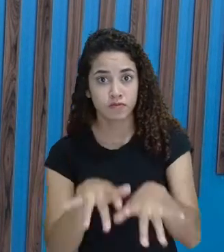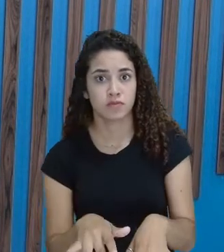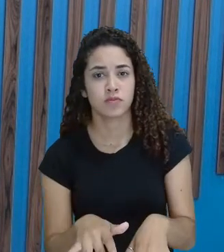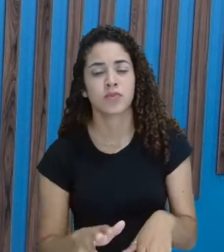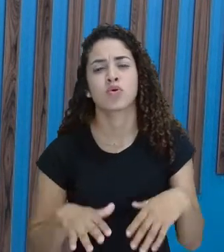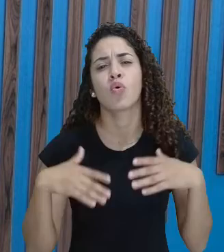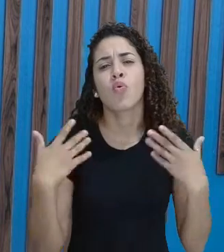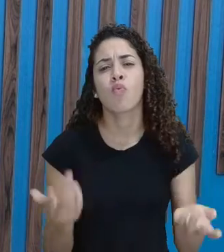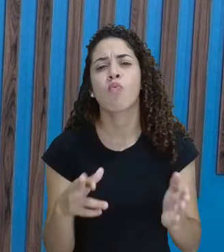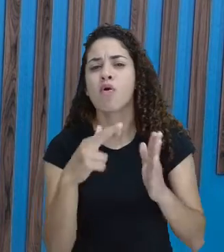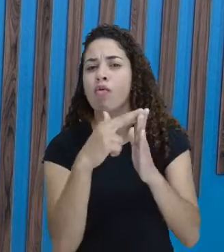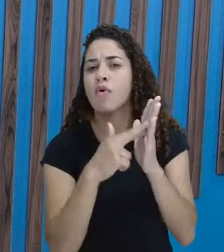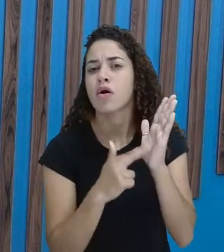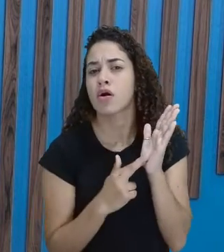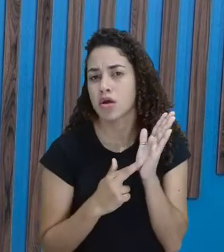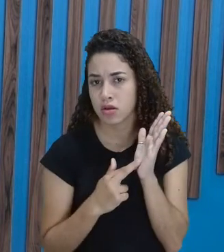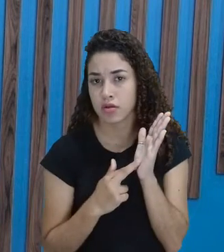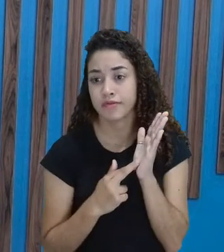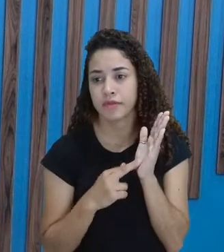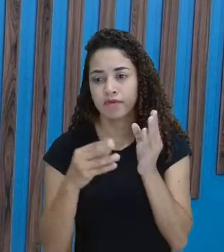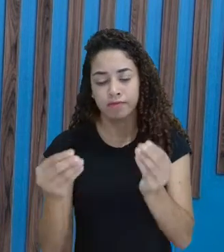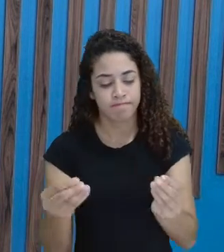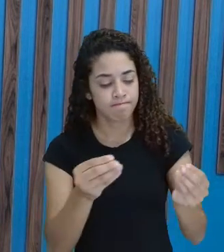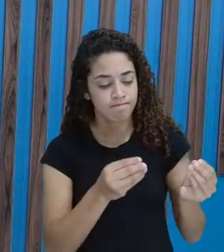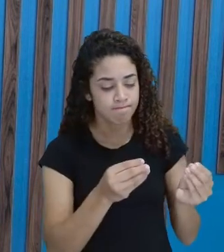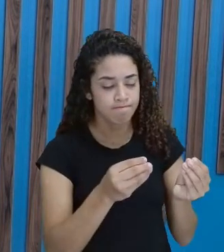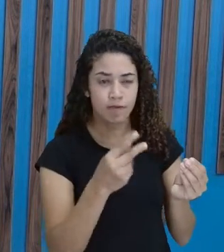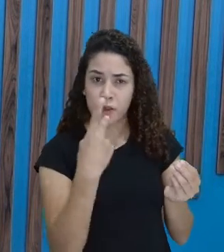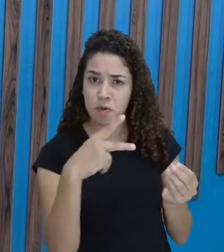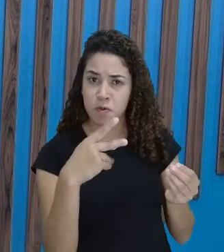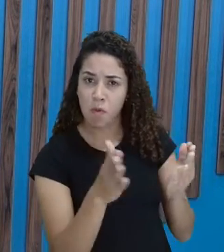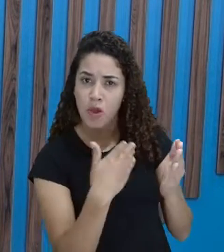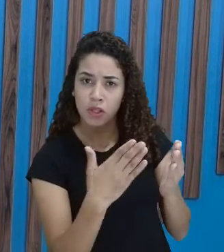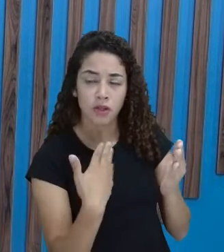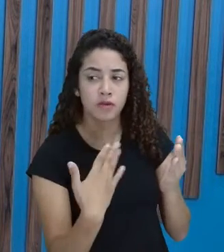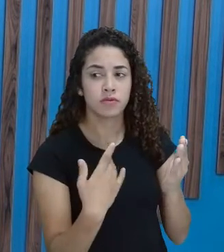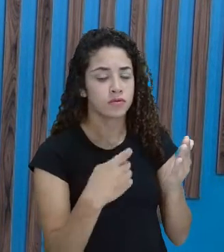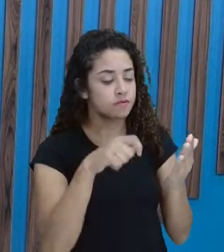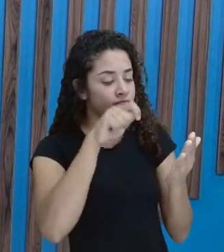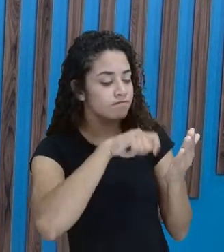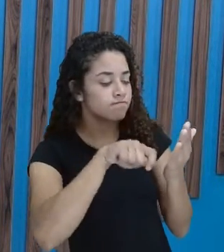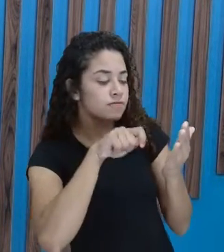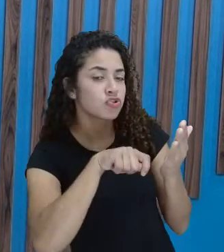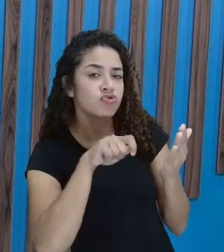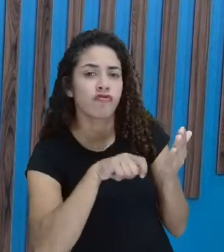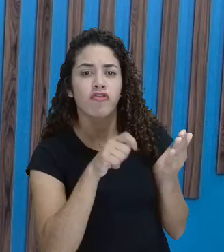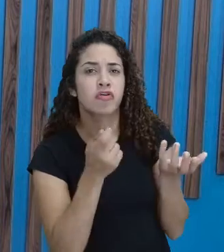você poderia fazer? Você vai pegar no seu caderninho, vai botar vacinaço,